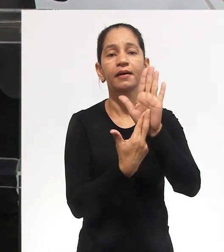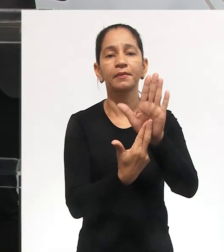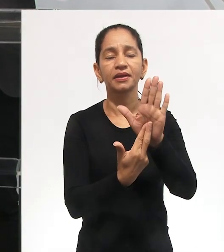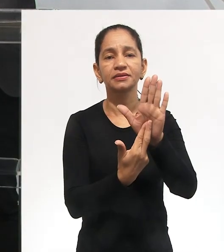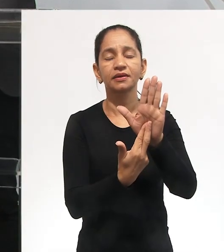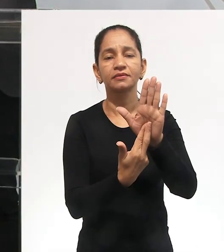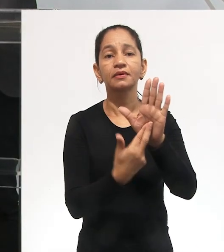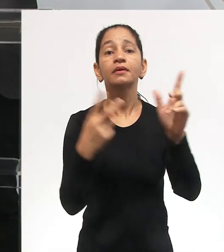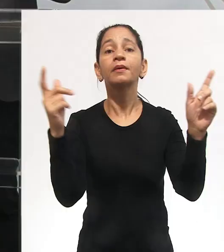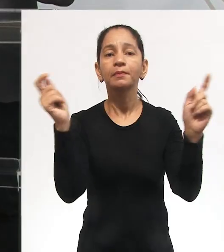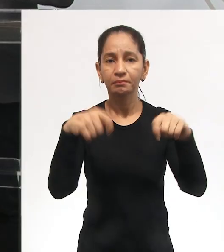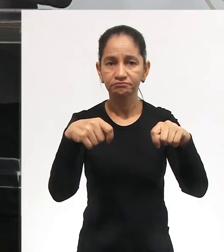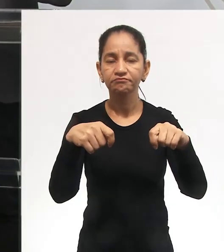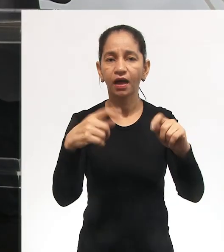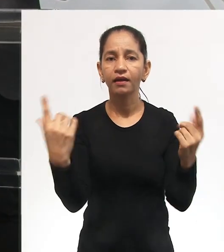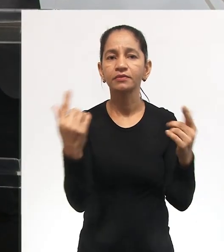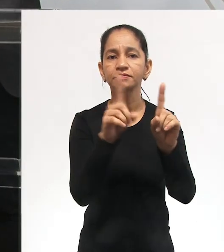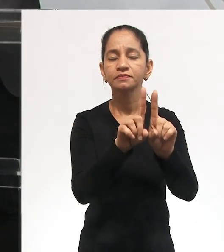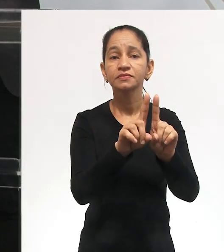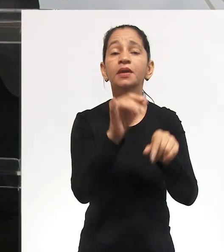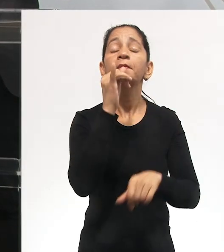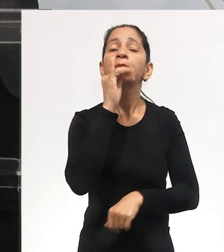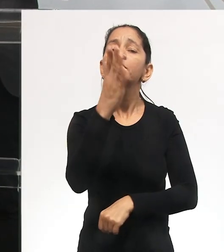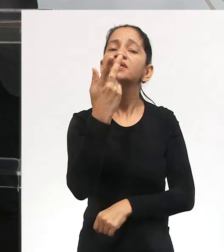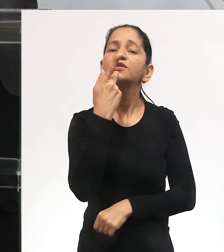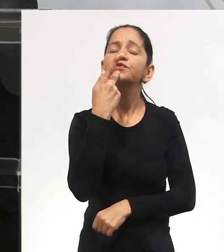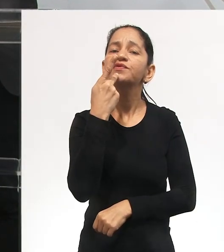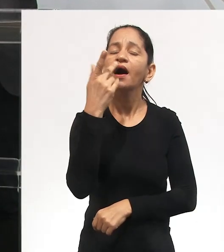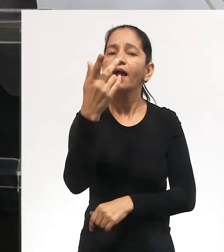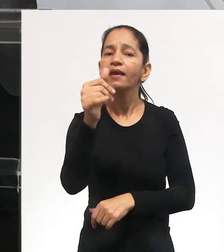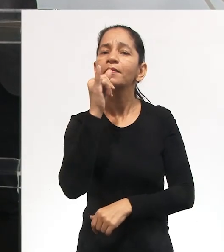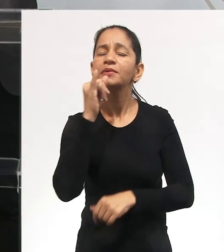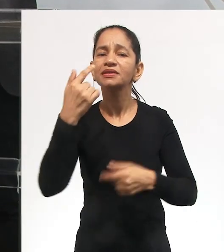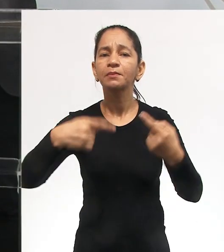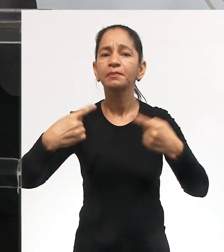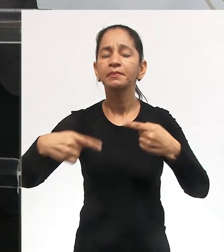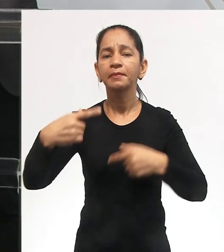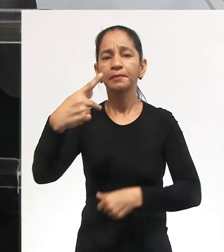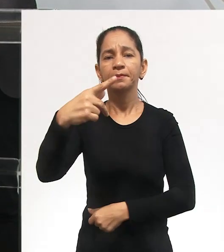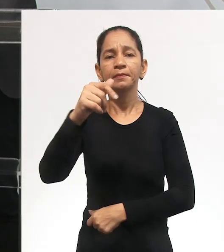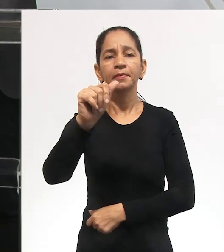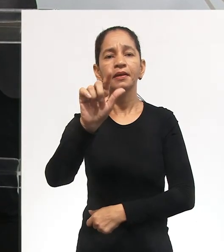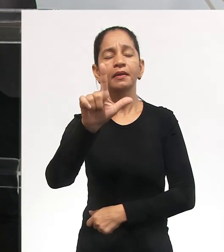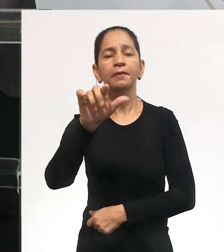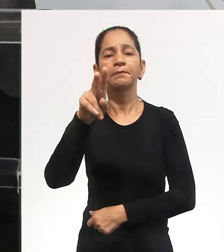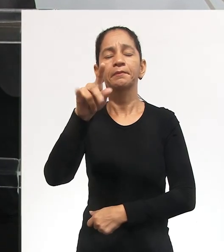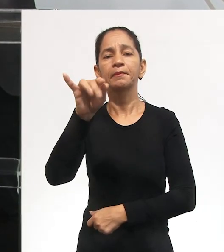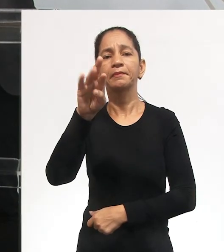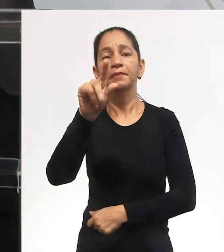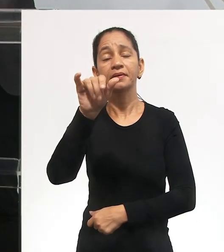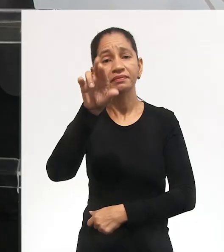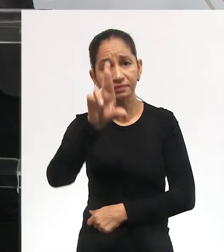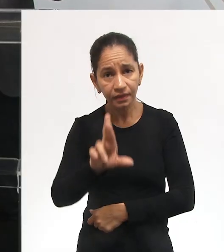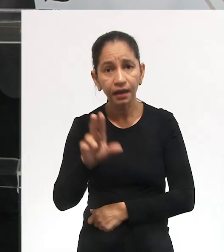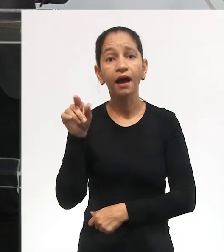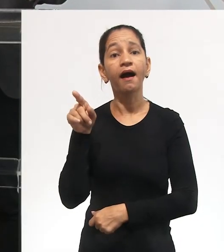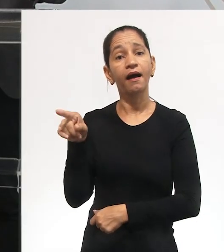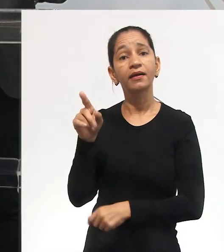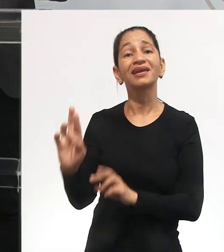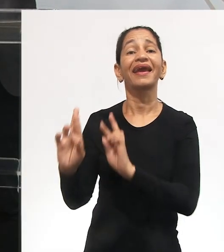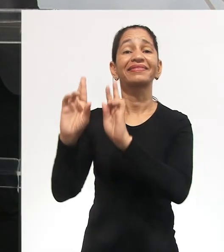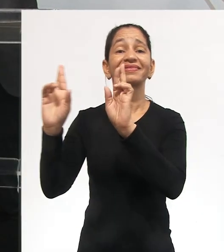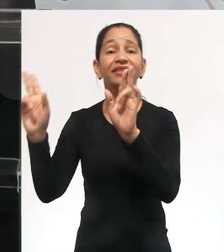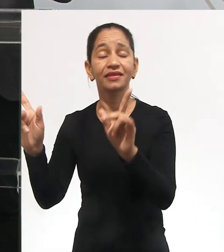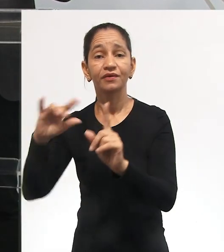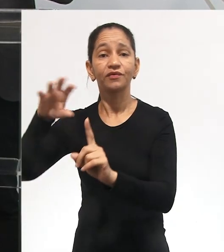duas. Quando a gente fala do parlamentarismo, a situação é diferente. Existe um chefe de governo e um chefe de Estado que são pessoas distintas.